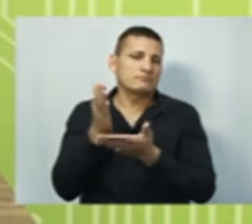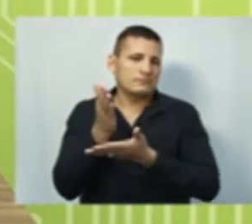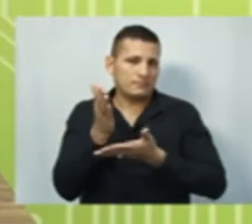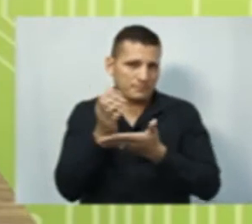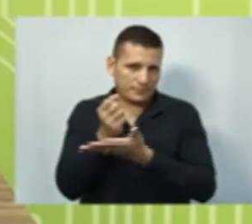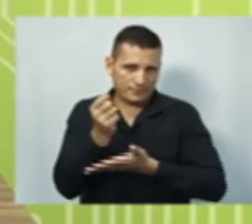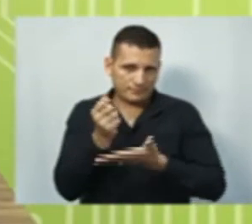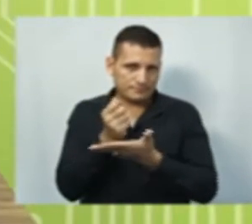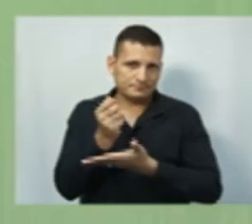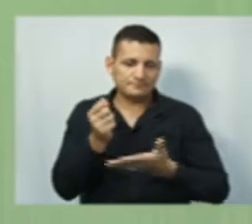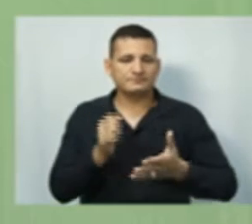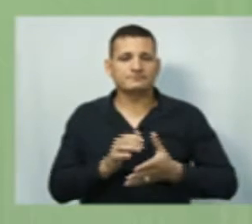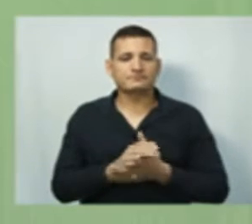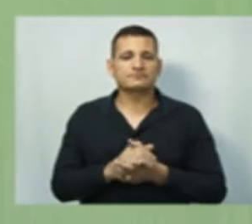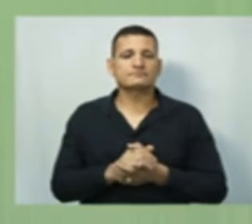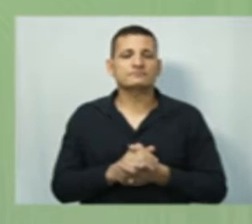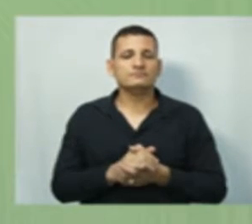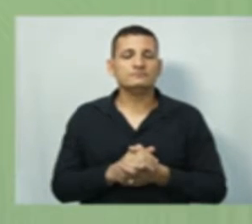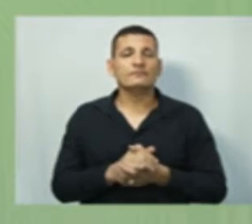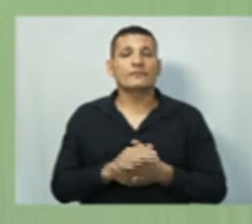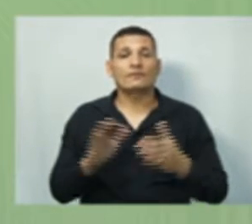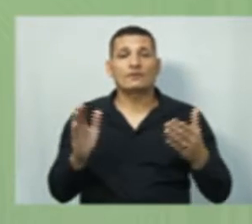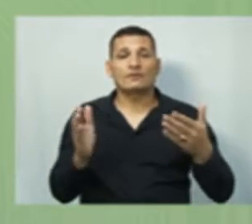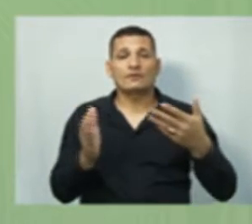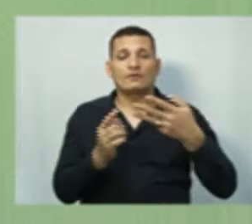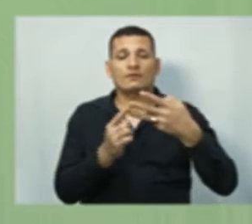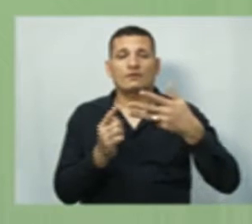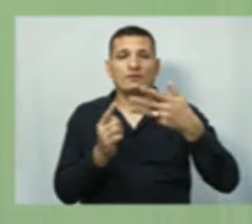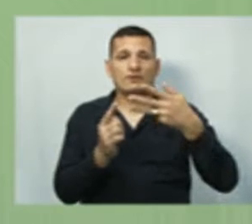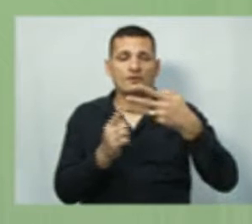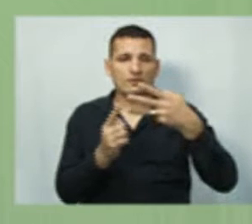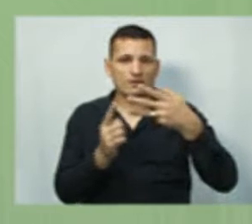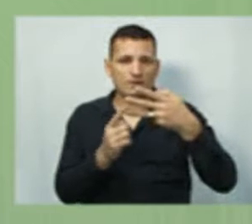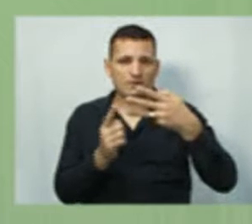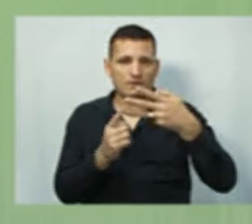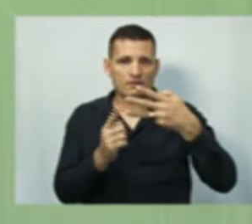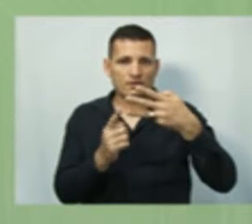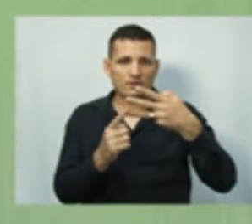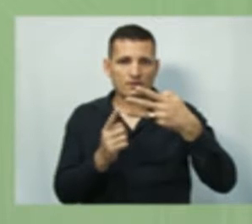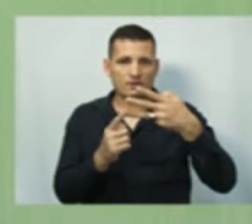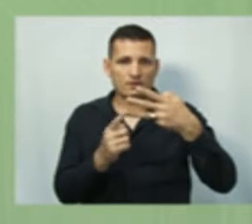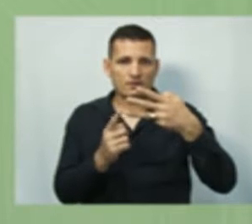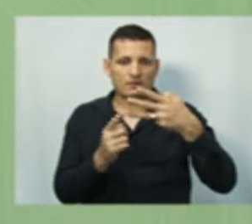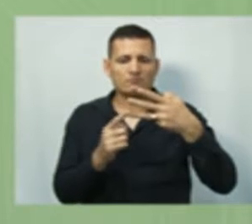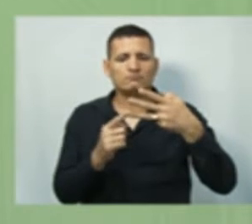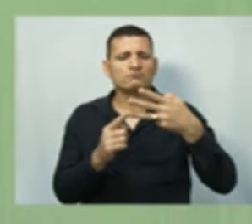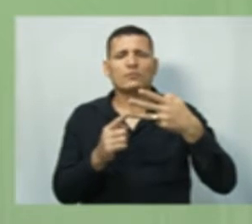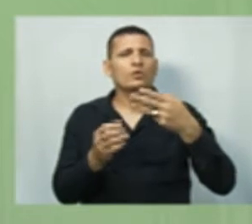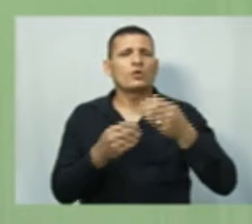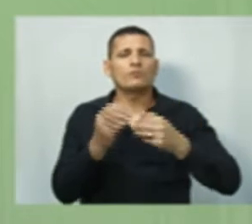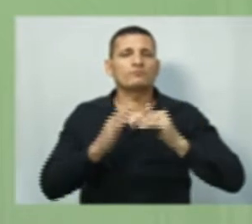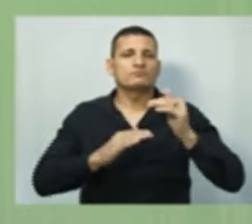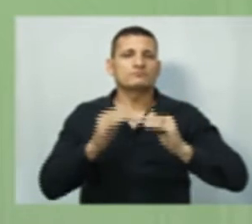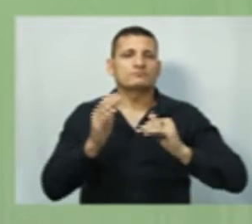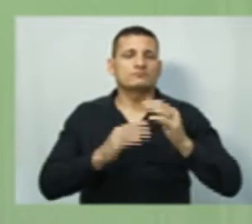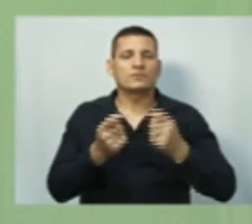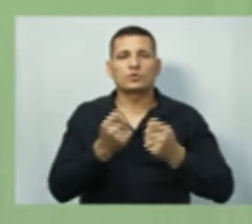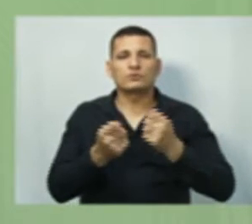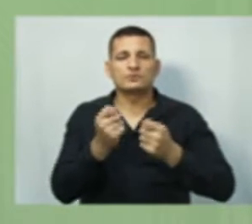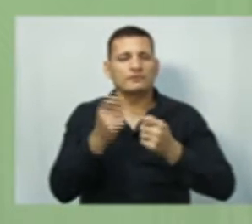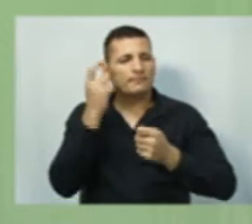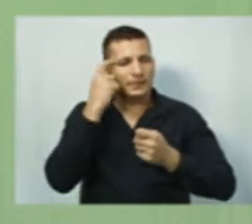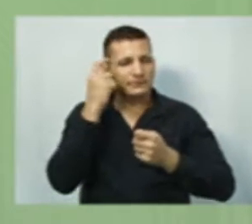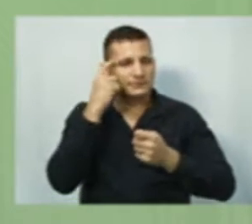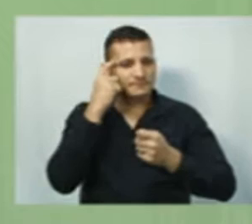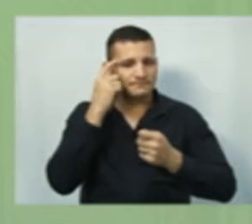seguir então? O terceiro princípio vai falar de como os economistas pensam. Os economistas raciocinam na margem. Essa é uma palavra que os economistas usam